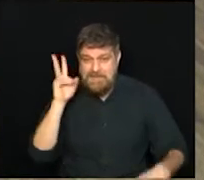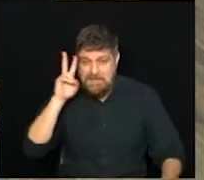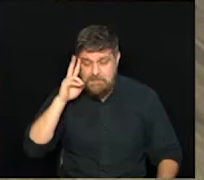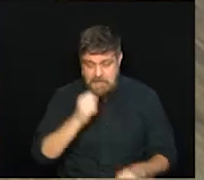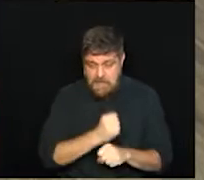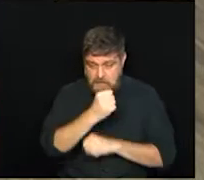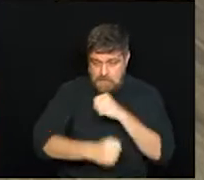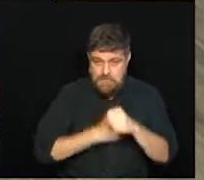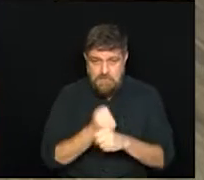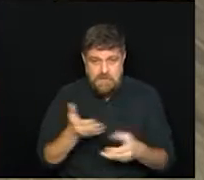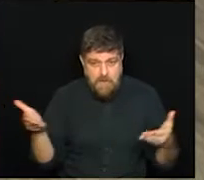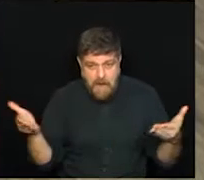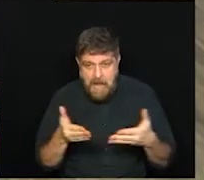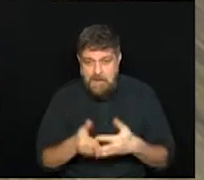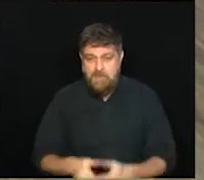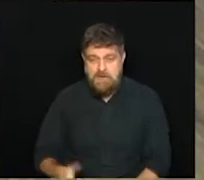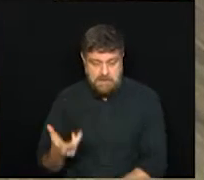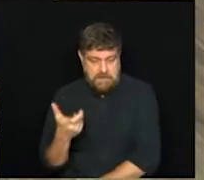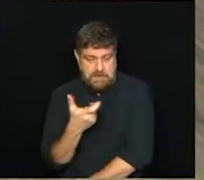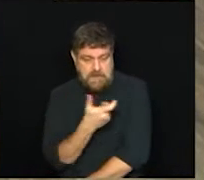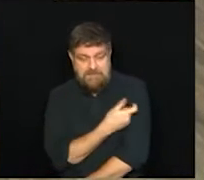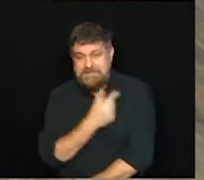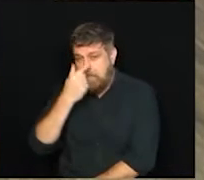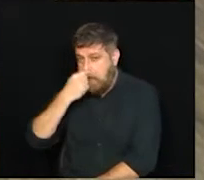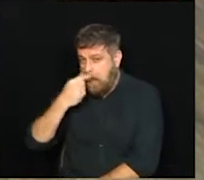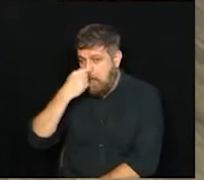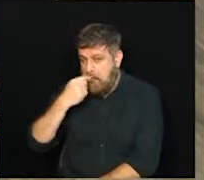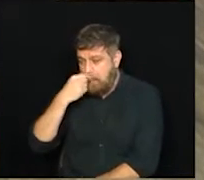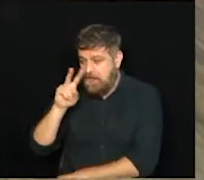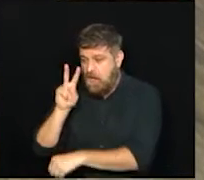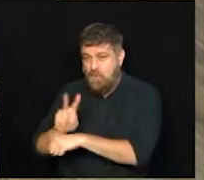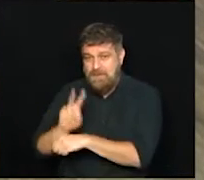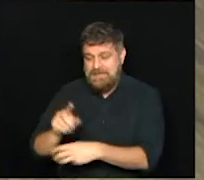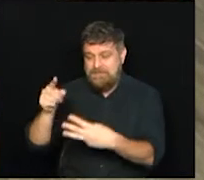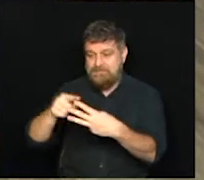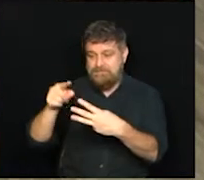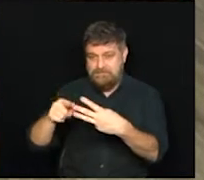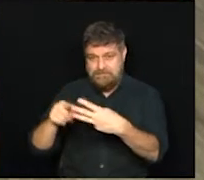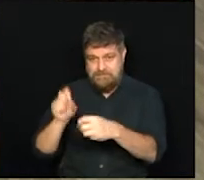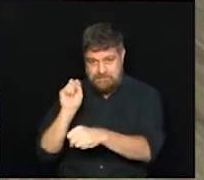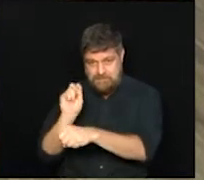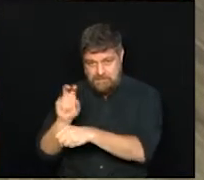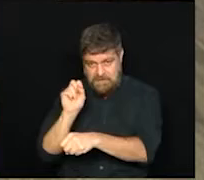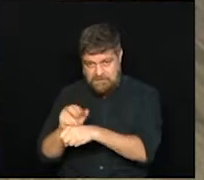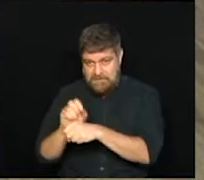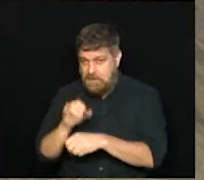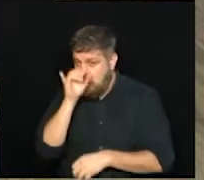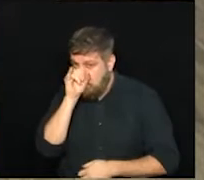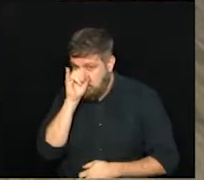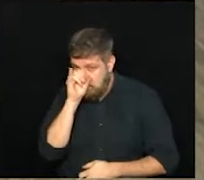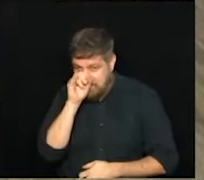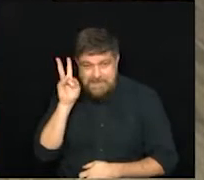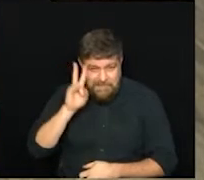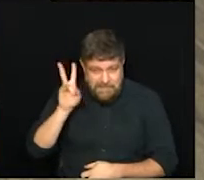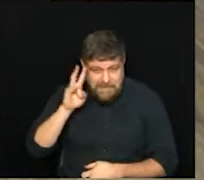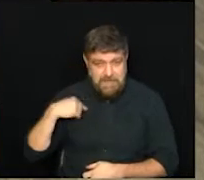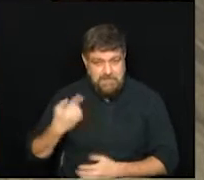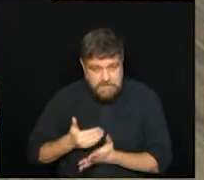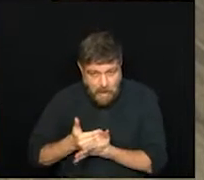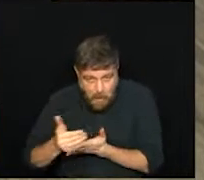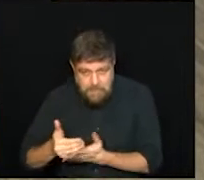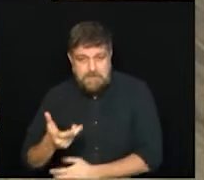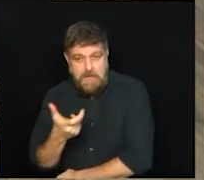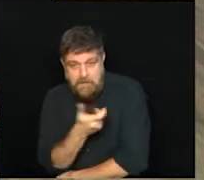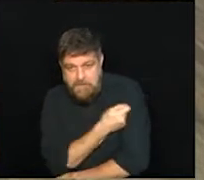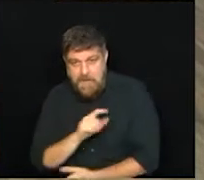ano, a vacina contra a influenza protege contra 3 vírus. O H1N1, que é o primeiro quando a gente começou a tomar a